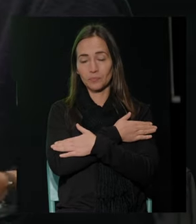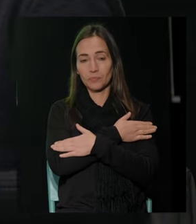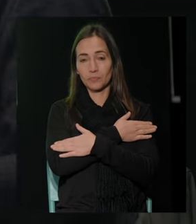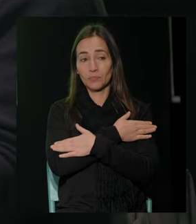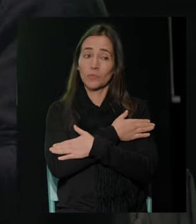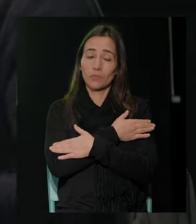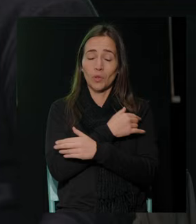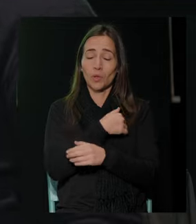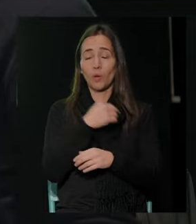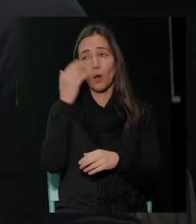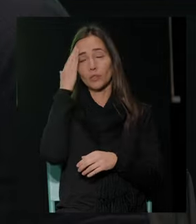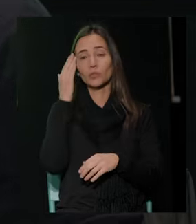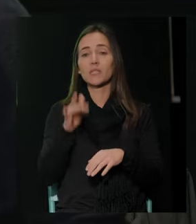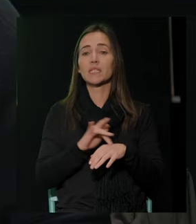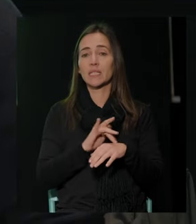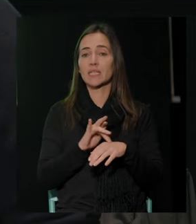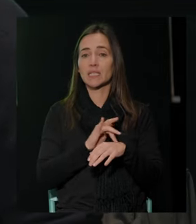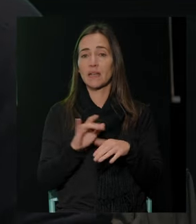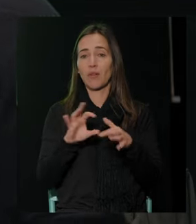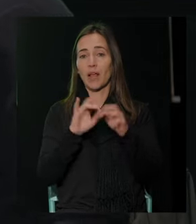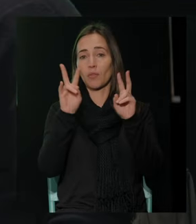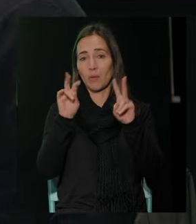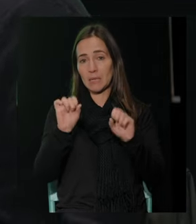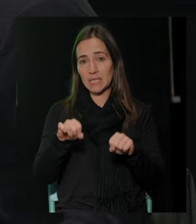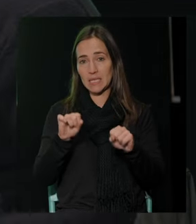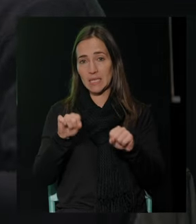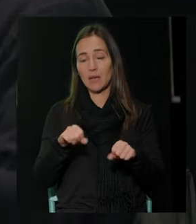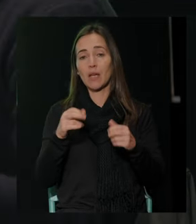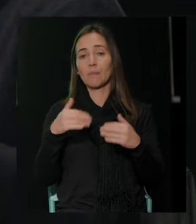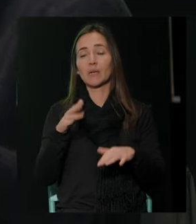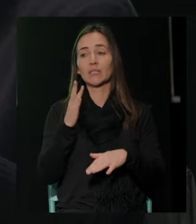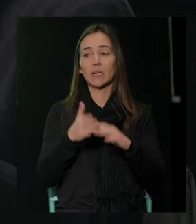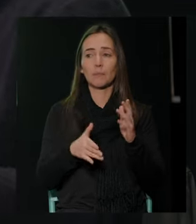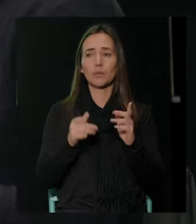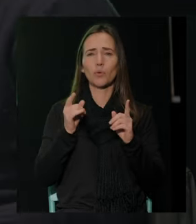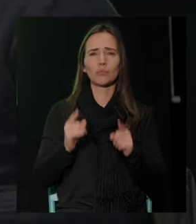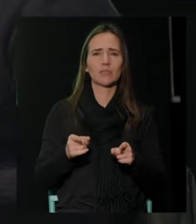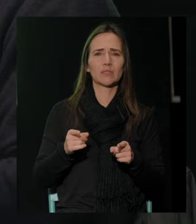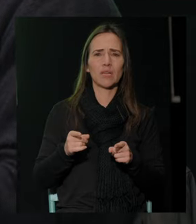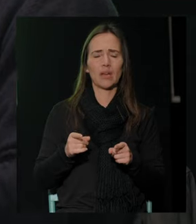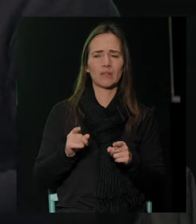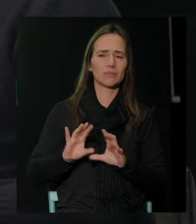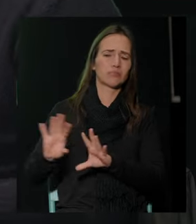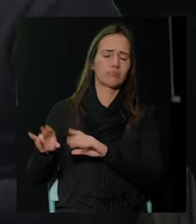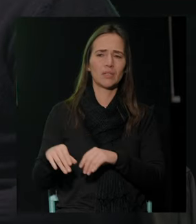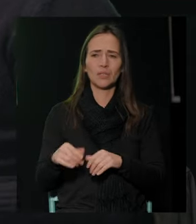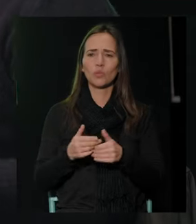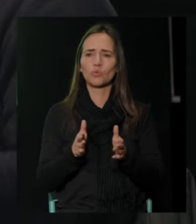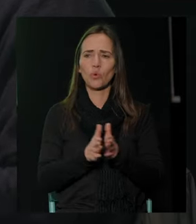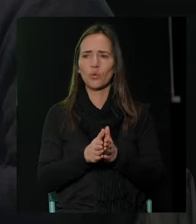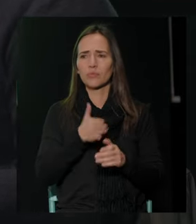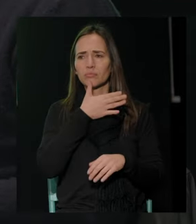que eu considero que são sensíveis relativamente a esta matéria, mas que de repente começaram a hostilizar tudo o que seja discursos sobre